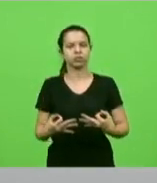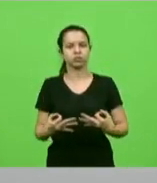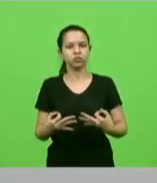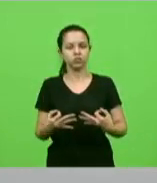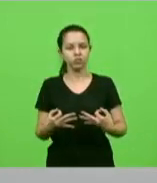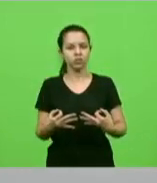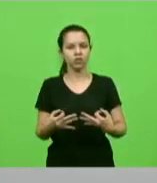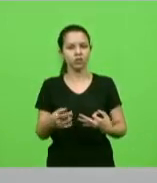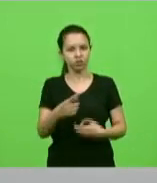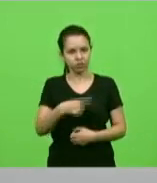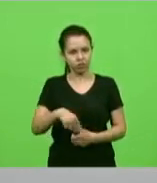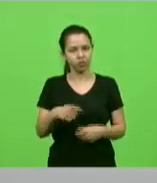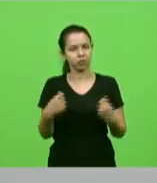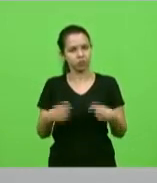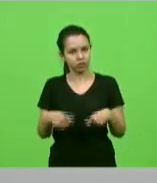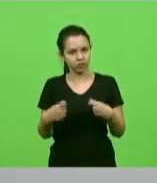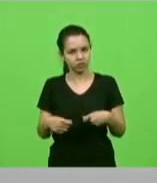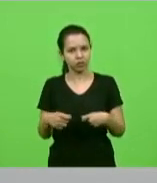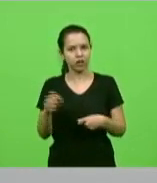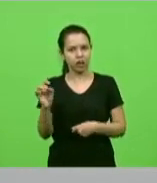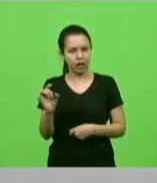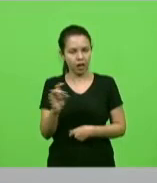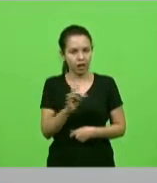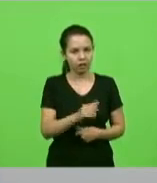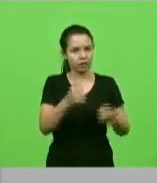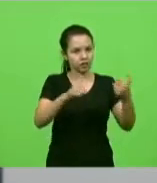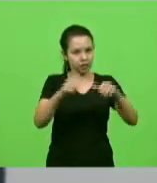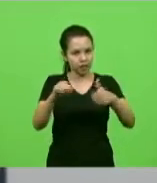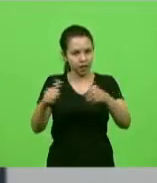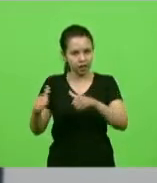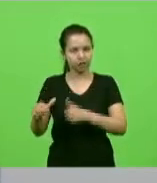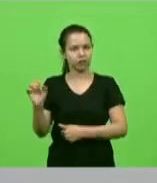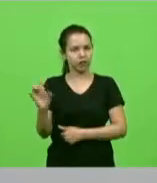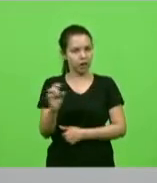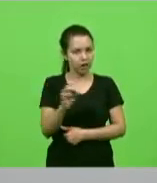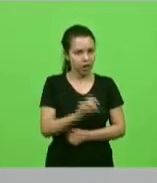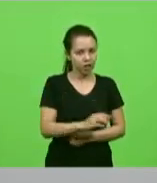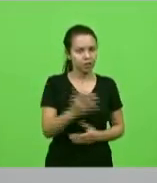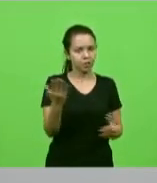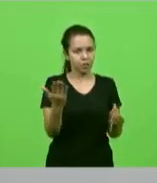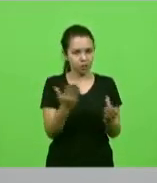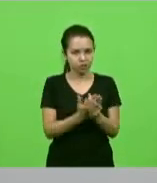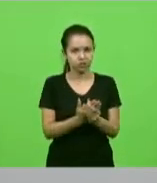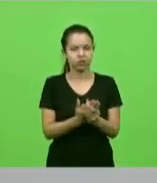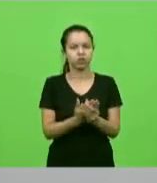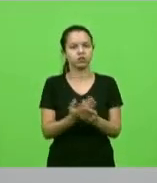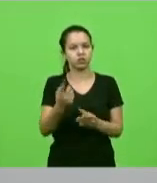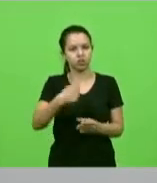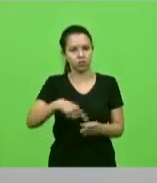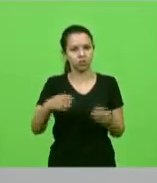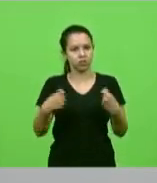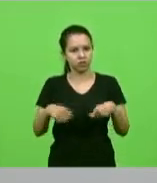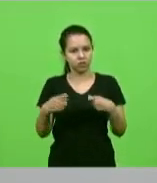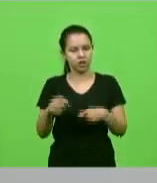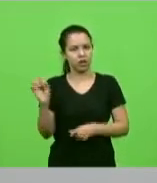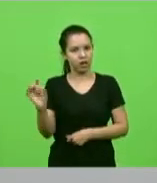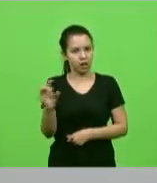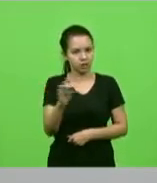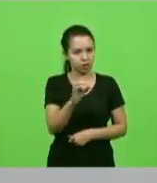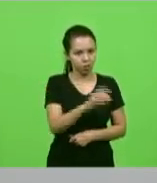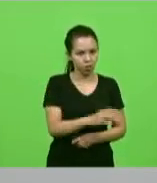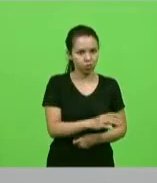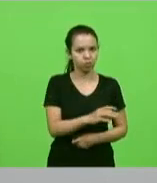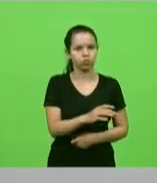cara, procurando, em cada análise de cada processo, dá a cada um o que é